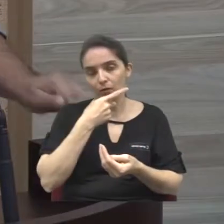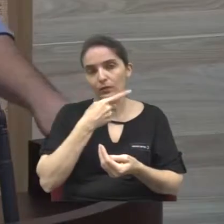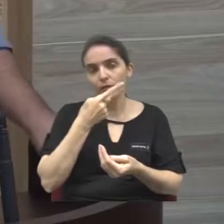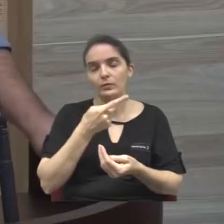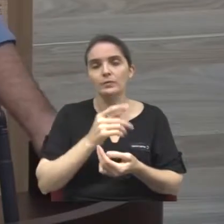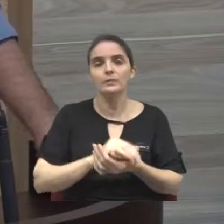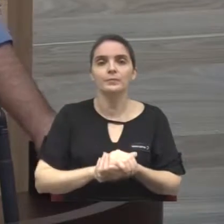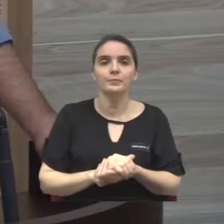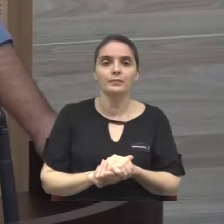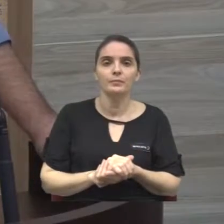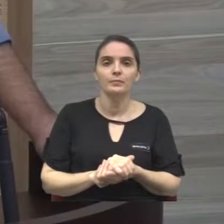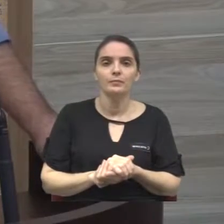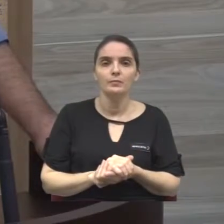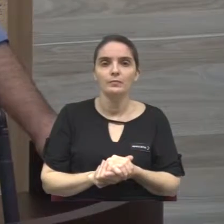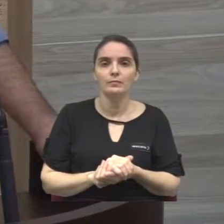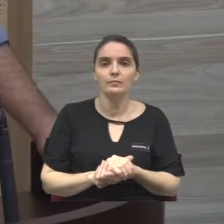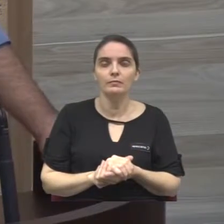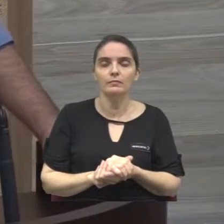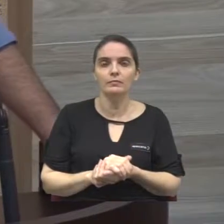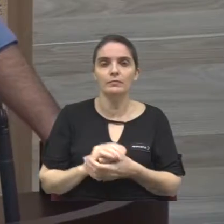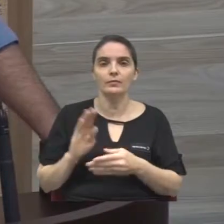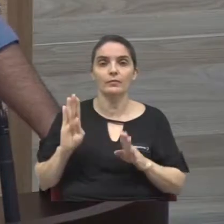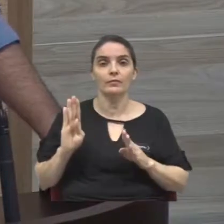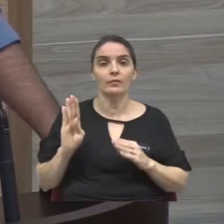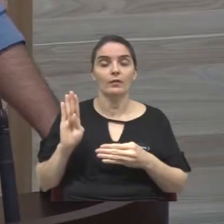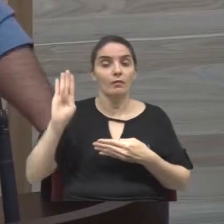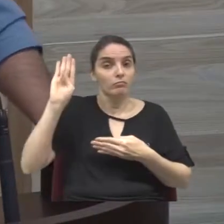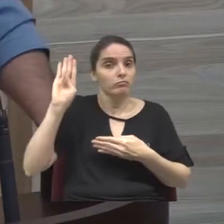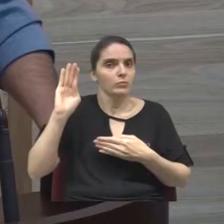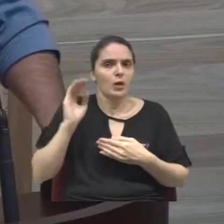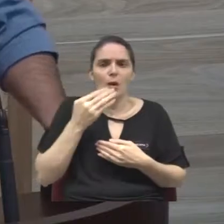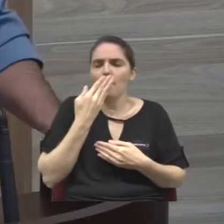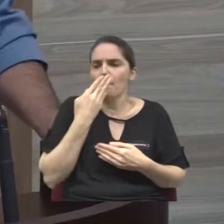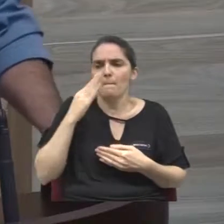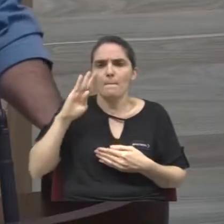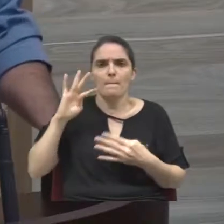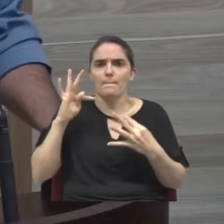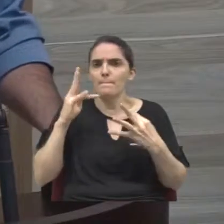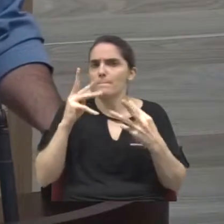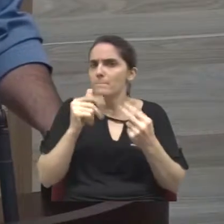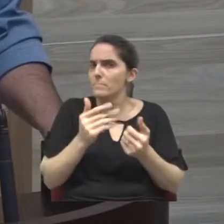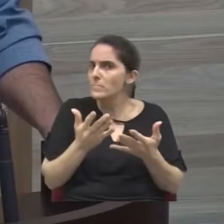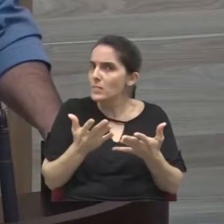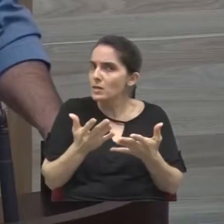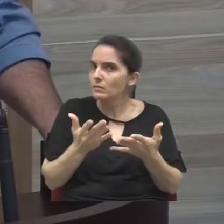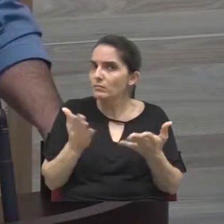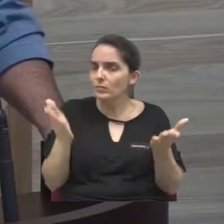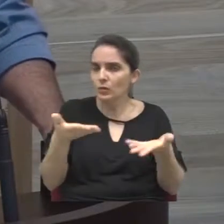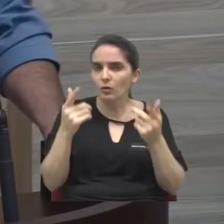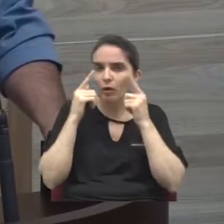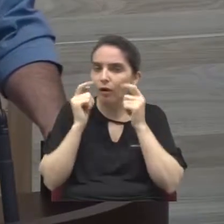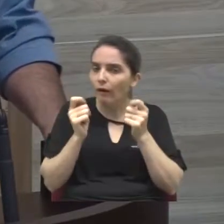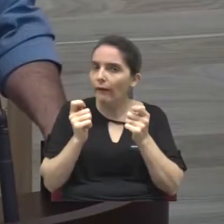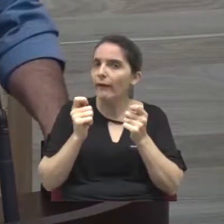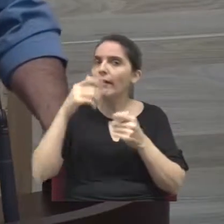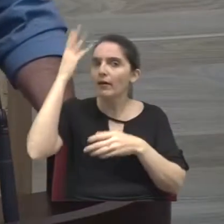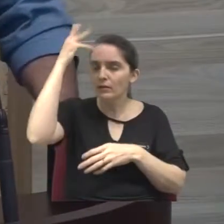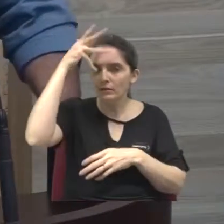é candidato a prefeito, promete tudo. E aí fica até um alerta, vereadora Érica Tanque. Eu vejo